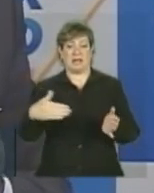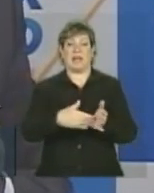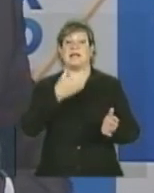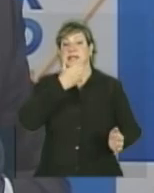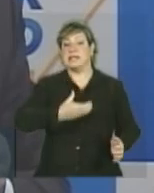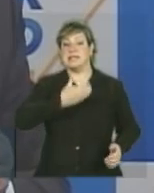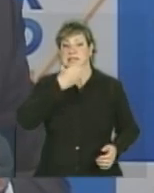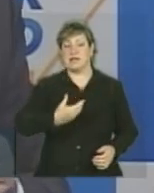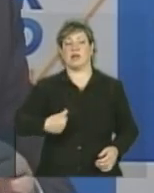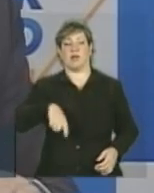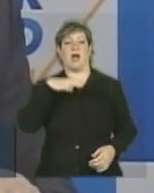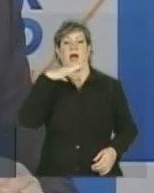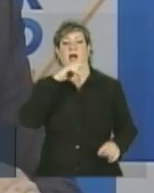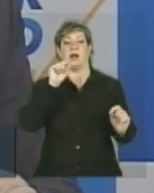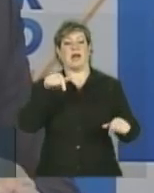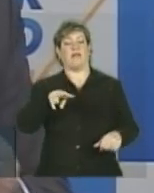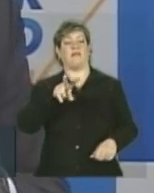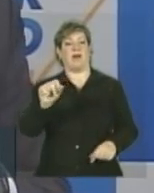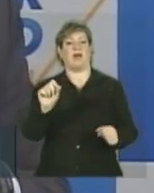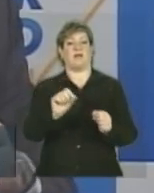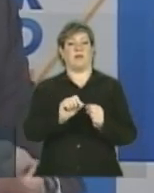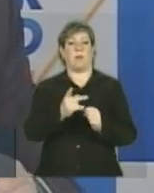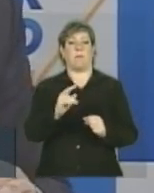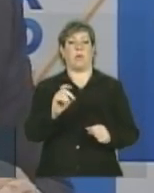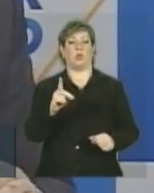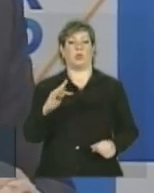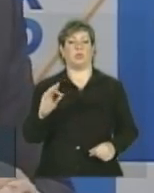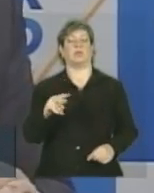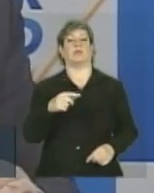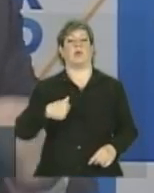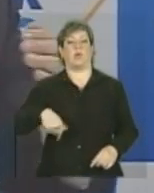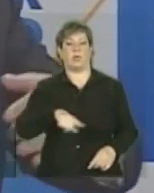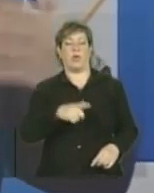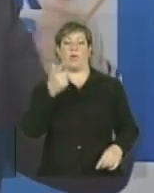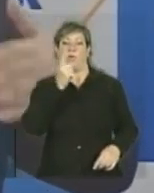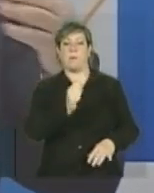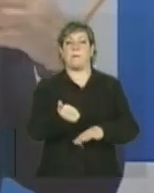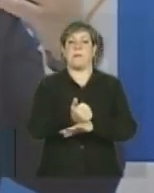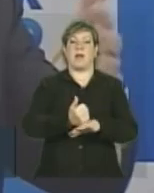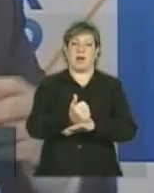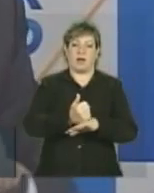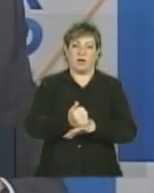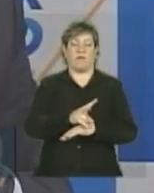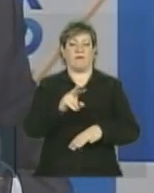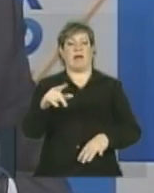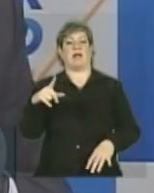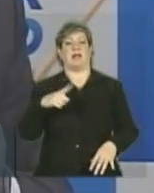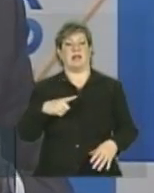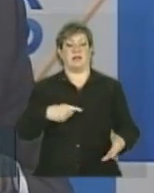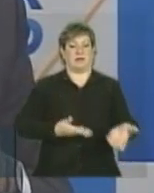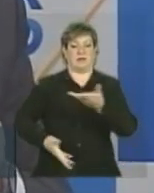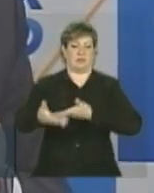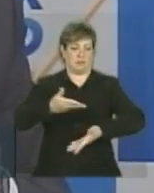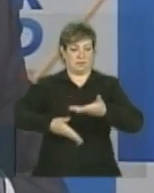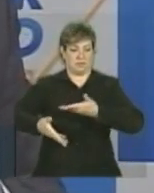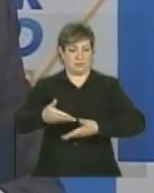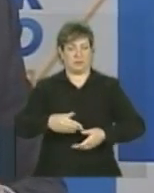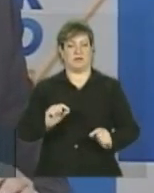dezembro, e a gente acha que esse vai ser o produto onde a gente melhor vai poder ter relacionamento com as micro,